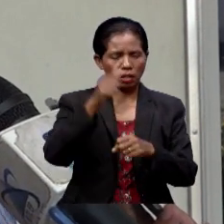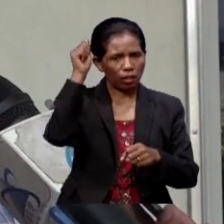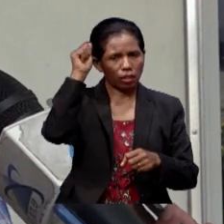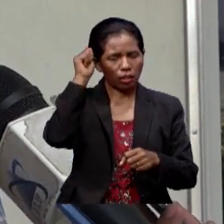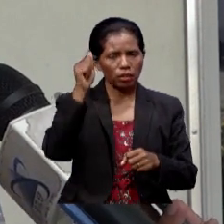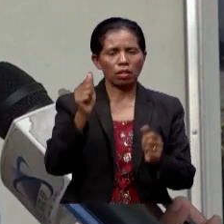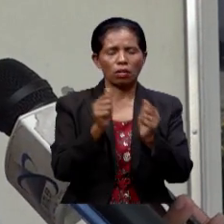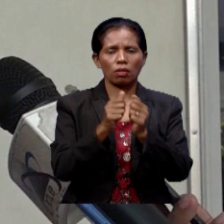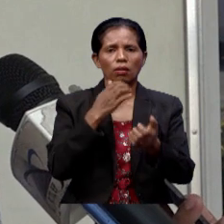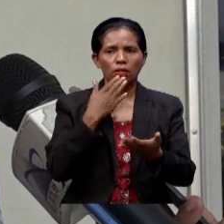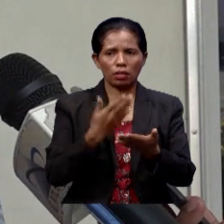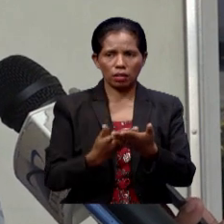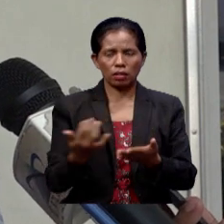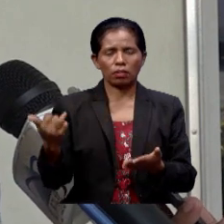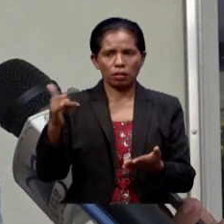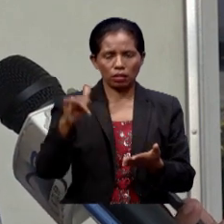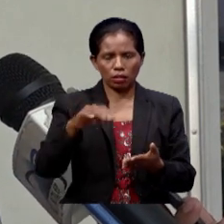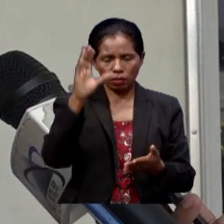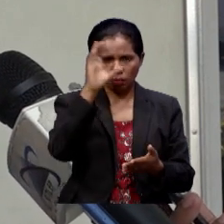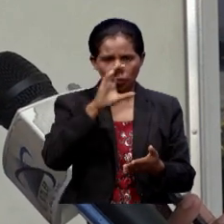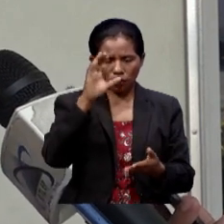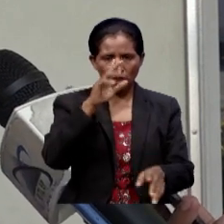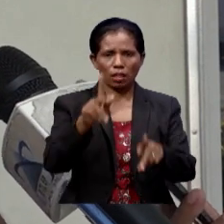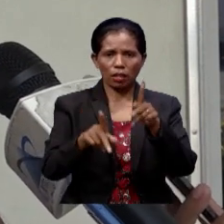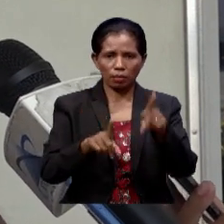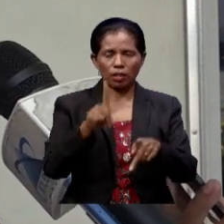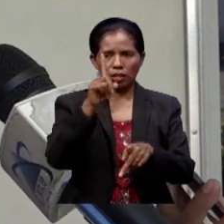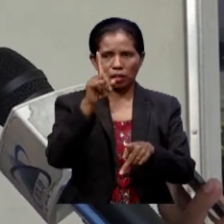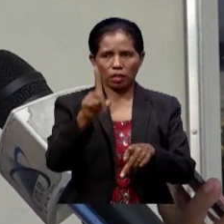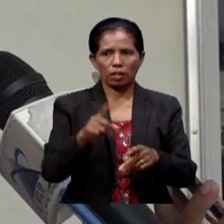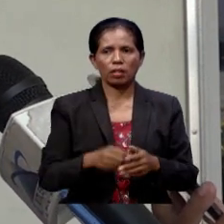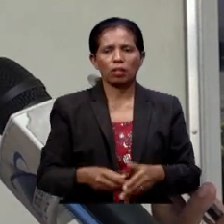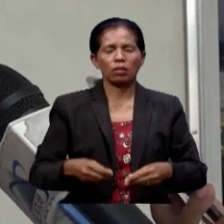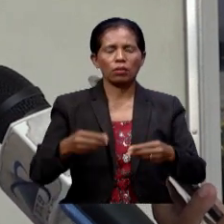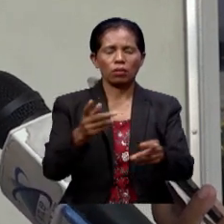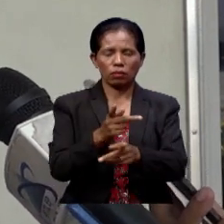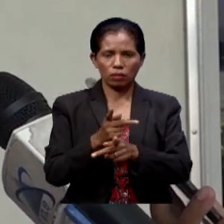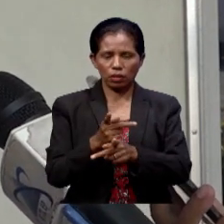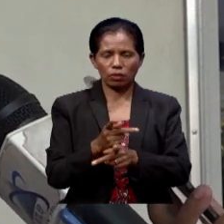que se era buca ema ida, para proteger se era.